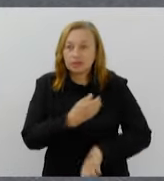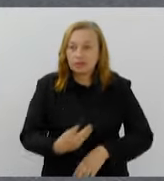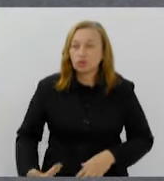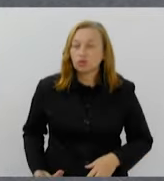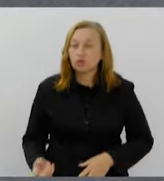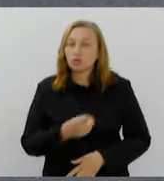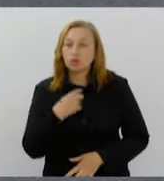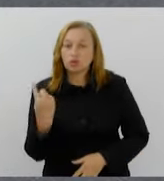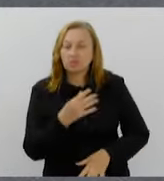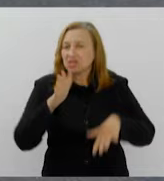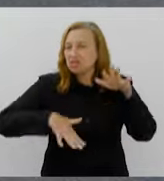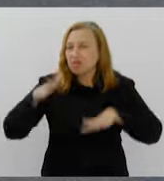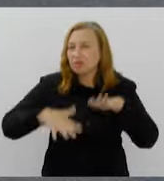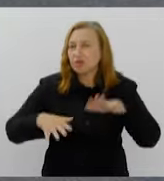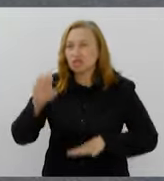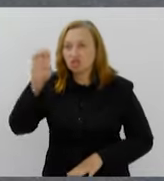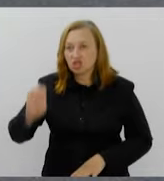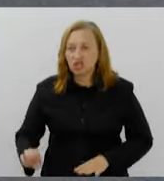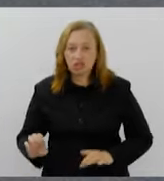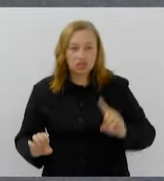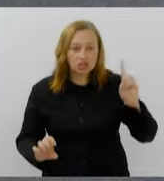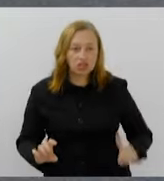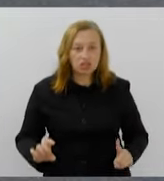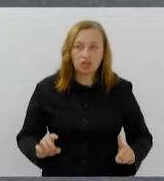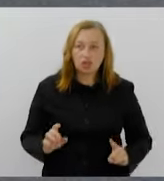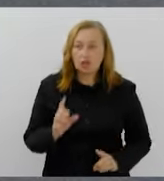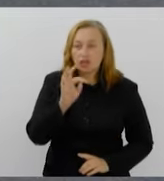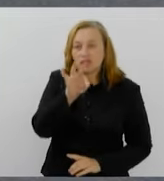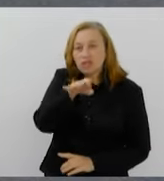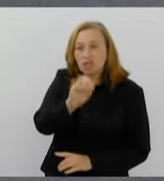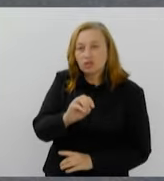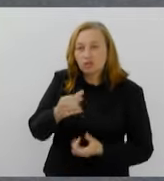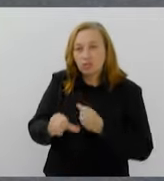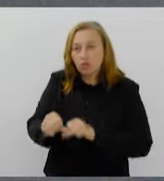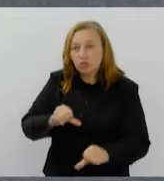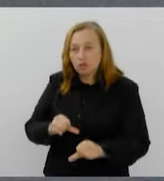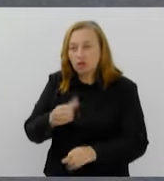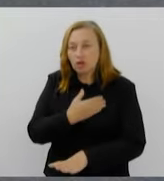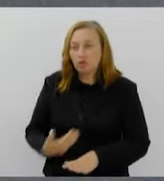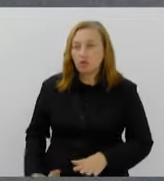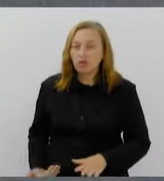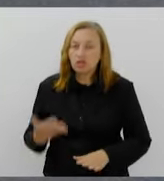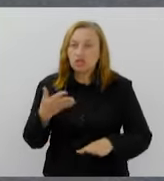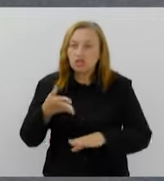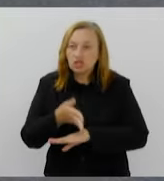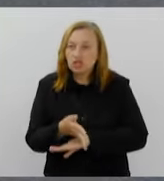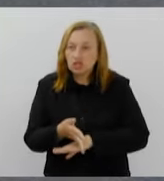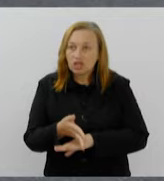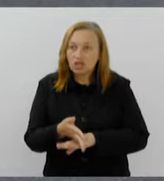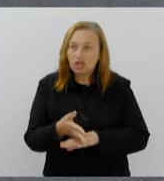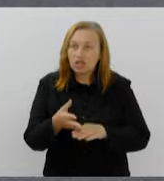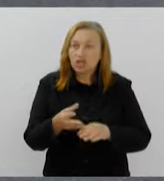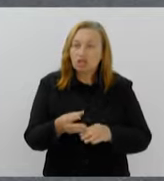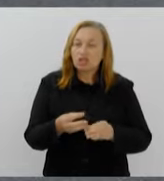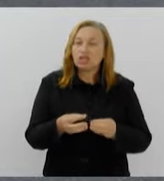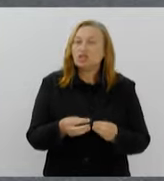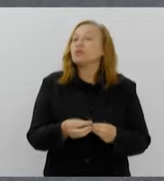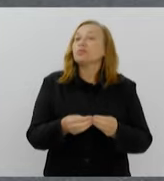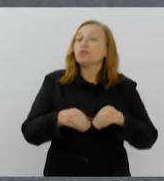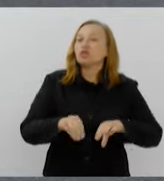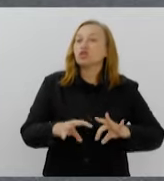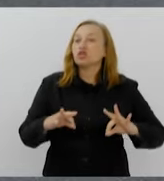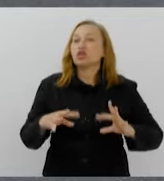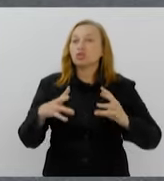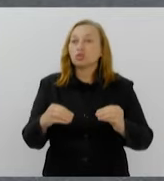nós independente da esquerda da direita ou do centro somos contrários a um governo que chega e desmonta o que foi feito de bom pelo